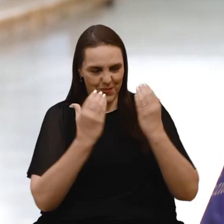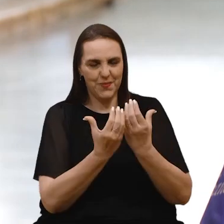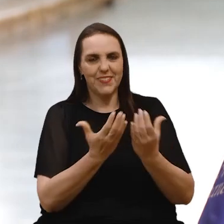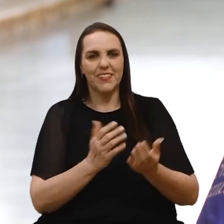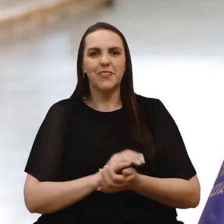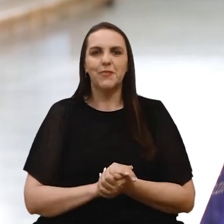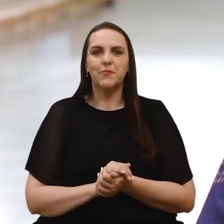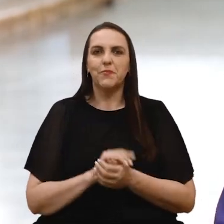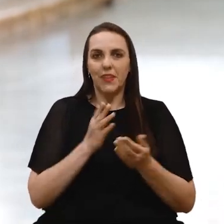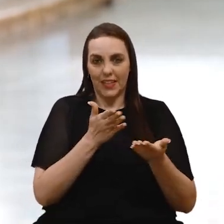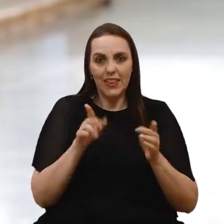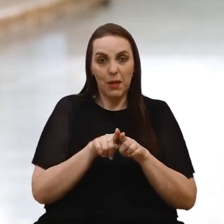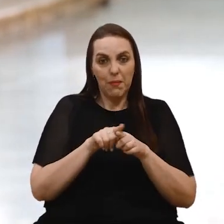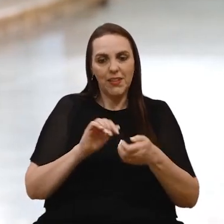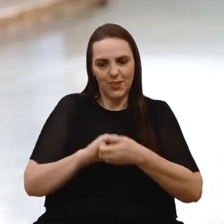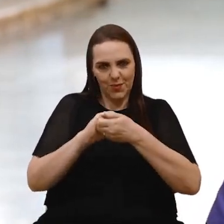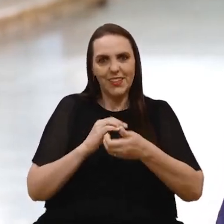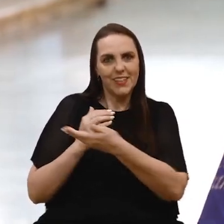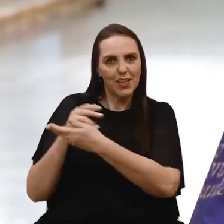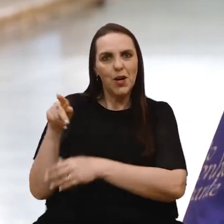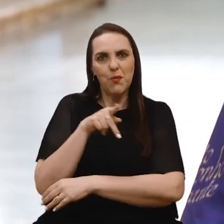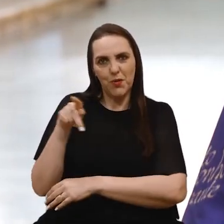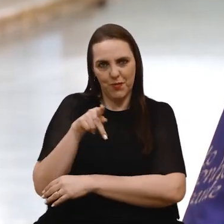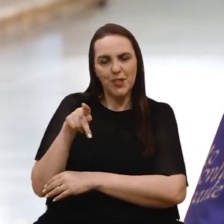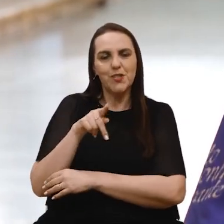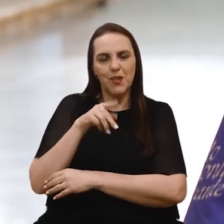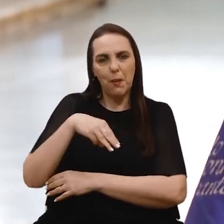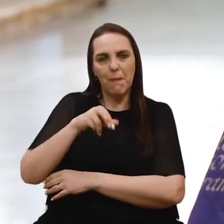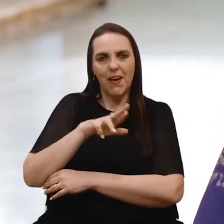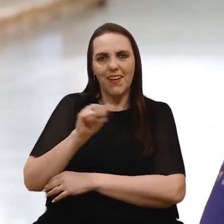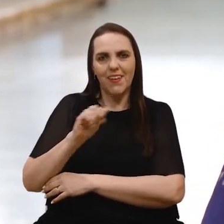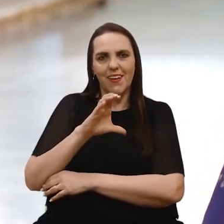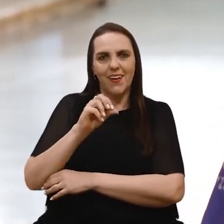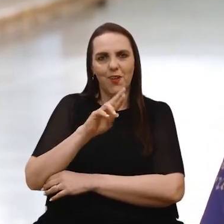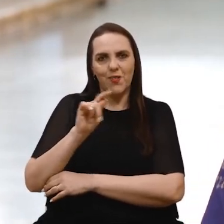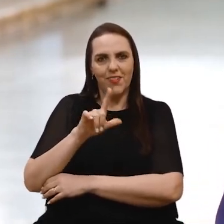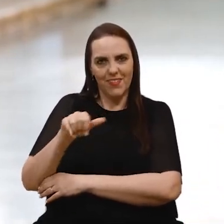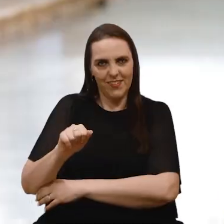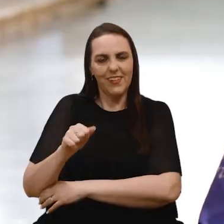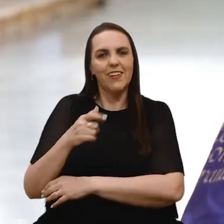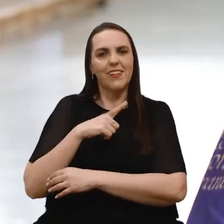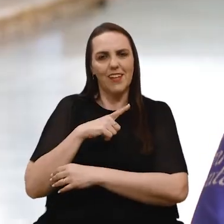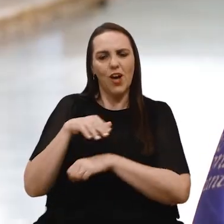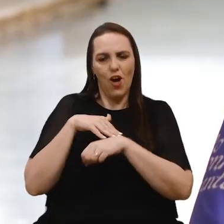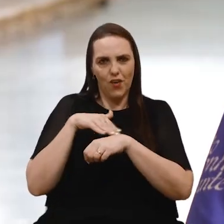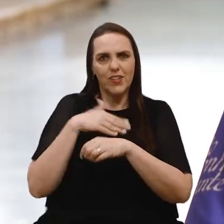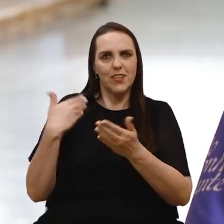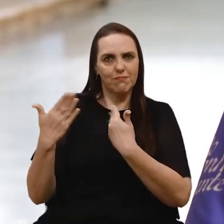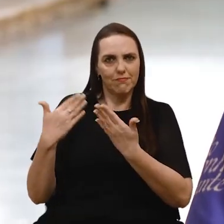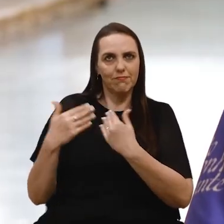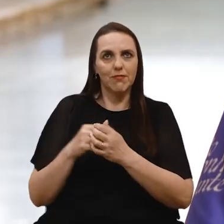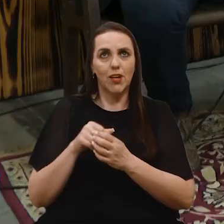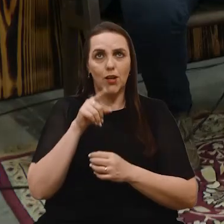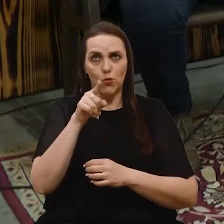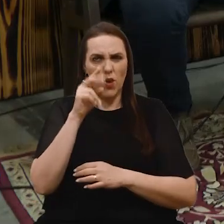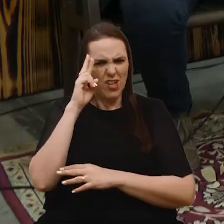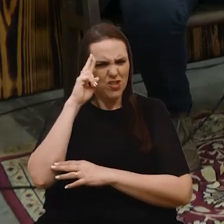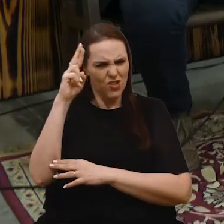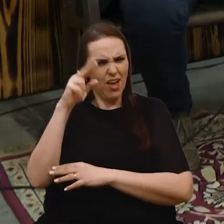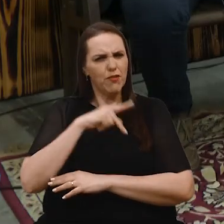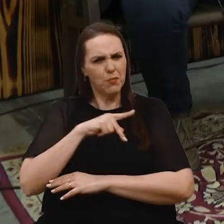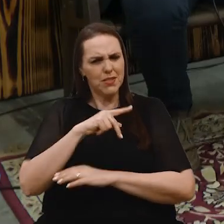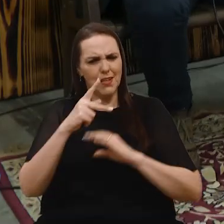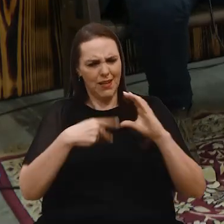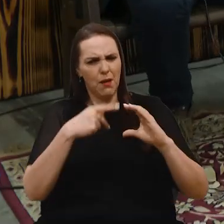comunitária. Exatamente, né? E a professora Maria Carolina Gulo aqui também, nós estávamos conversando de antes. certo modo, o senhor é chefe do presidente da